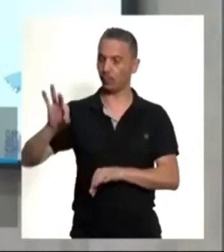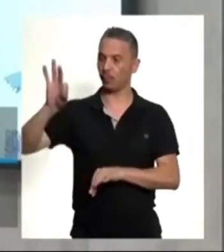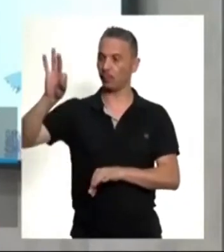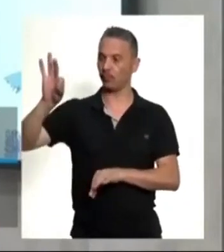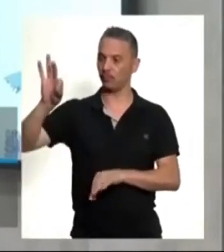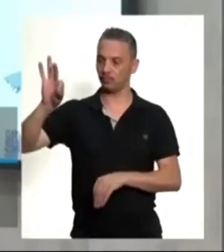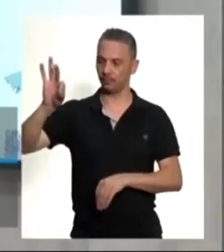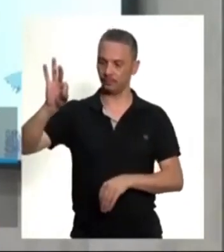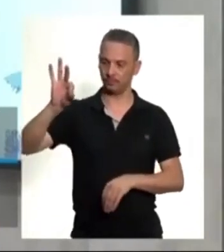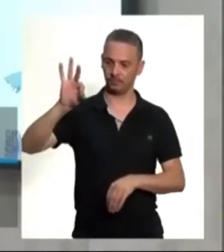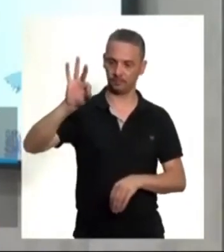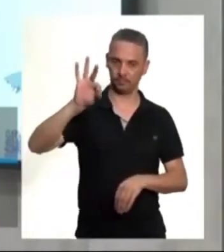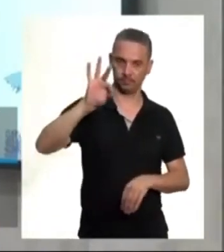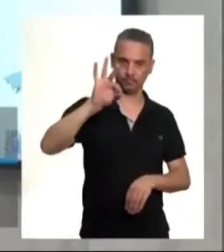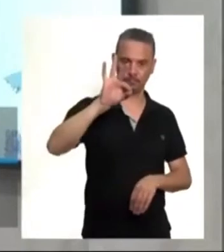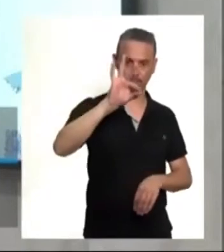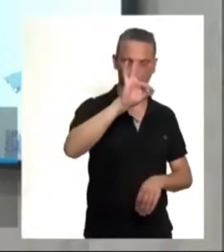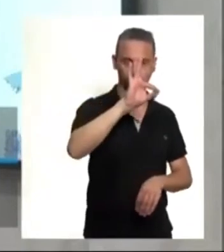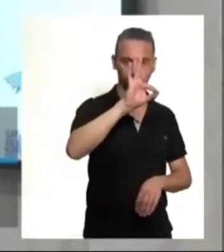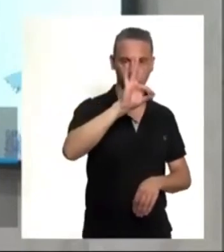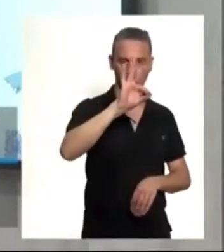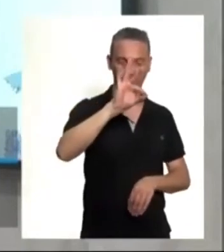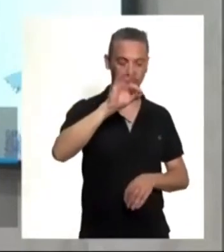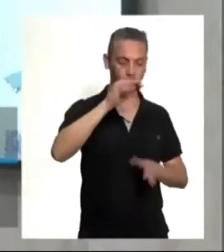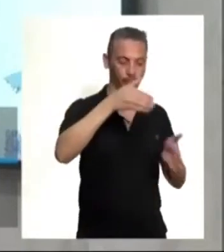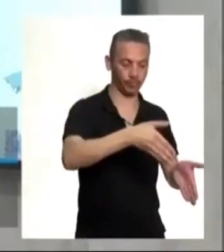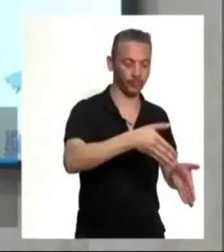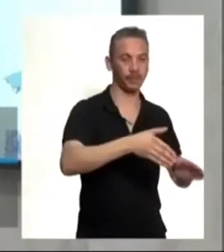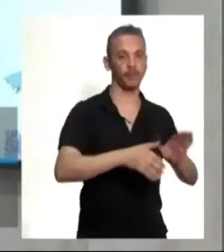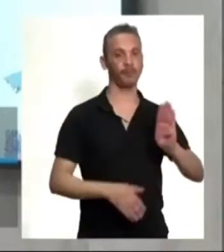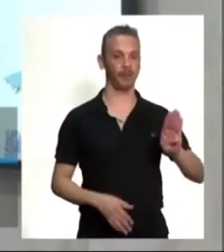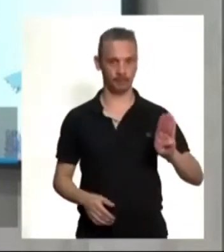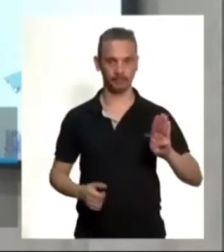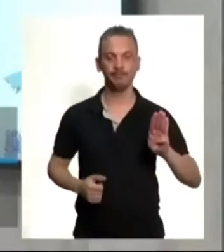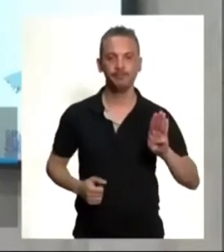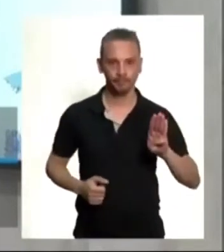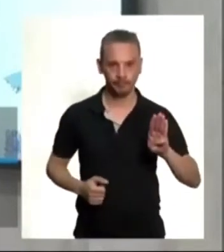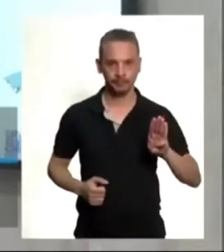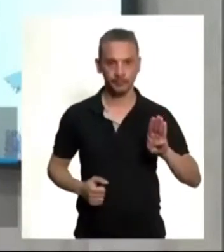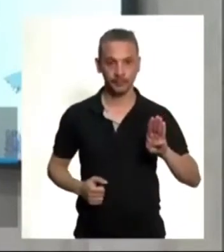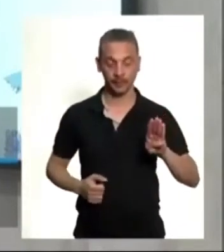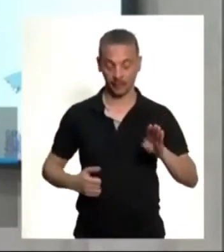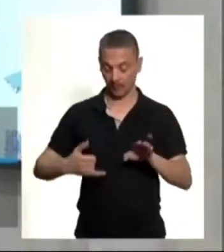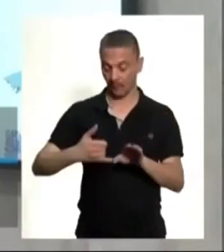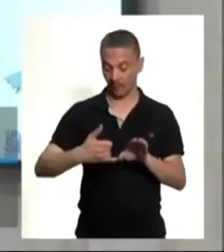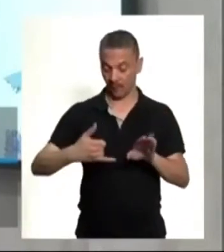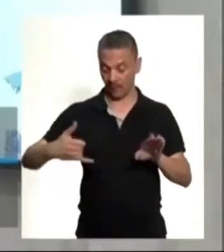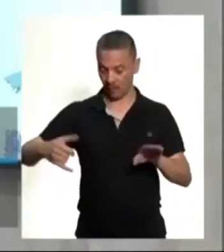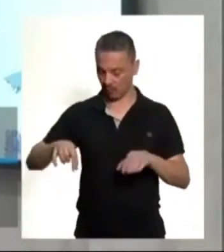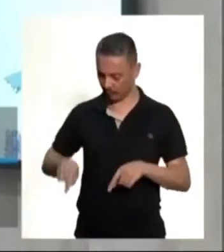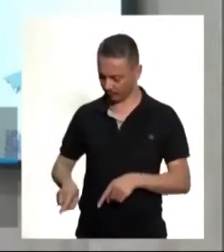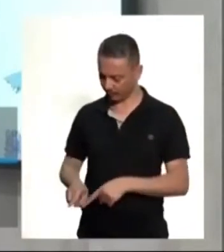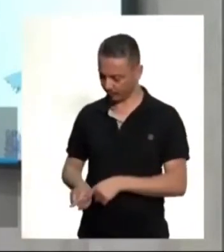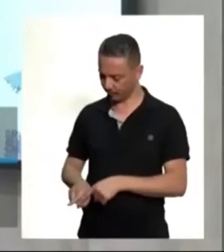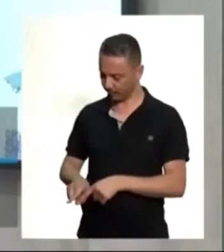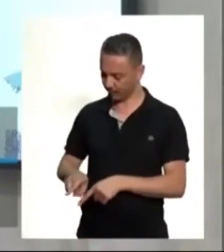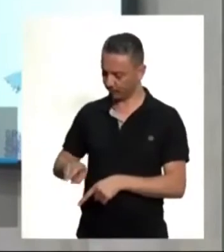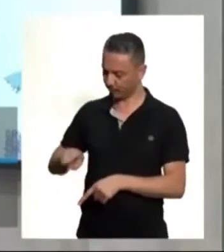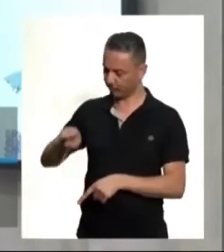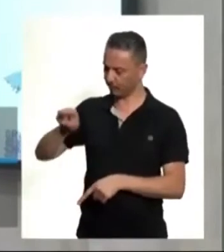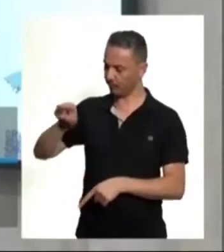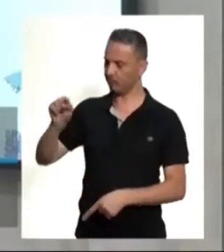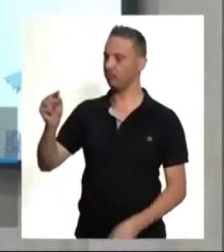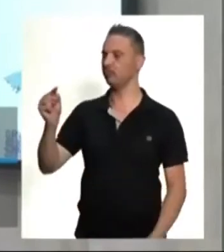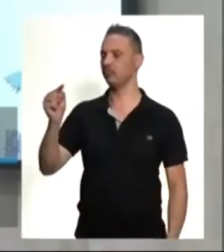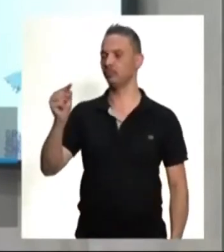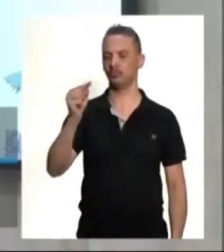depois até no teto, até chegar no ponto B. Então o fio vai ter que caminhar pela parede, depois pelo teto,